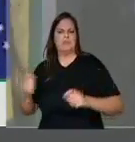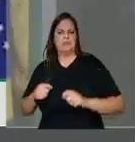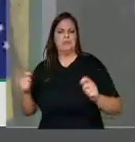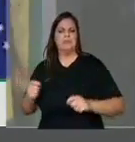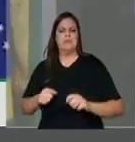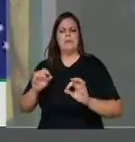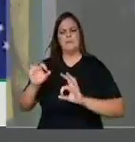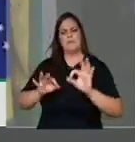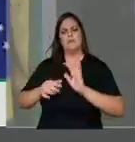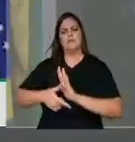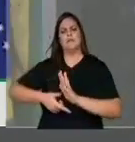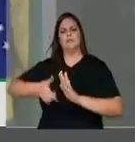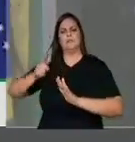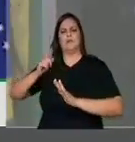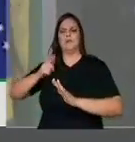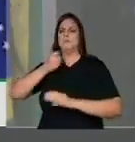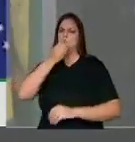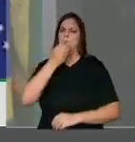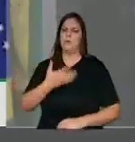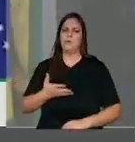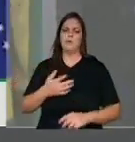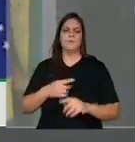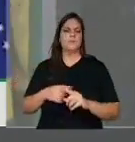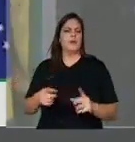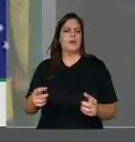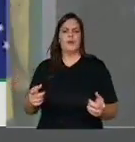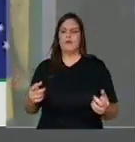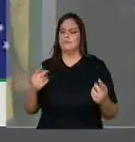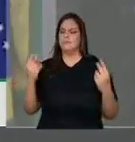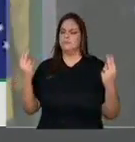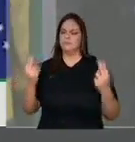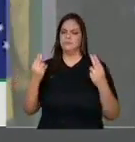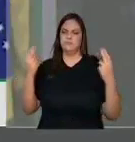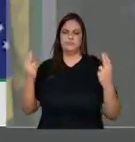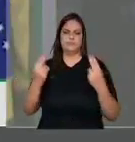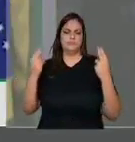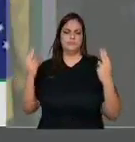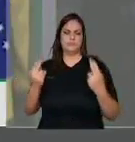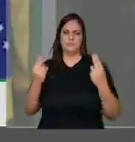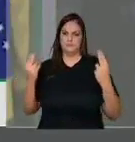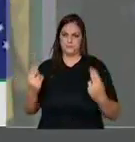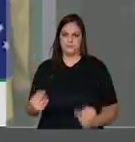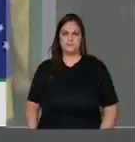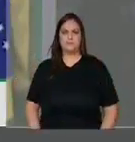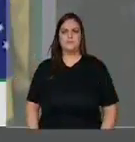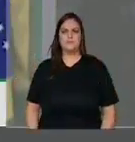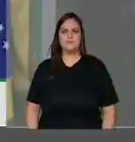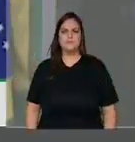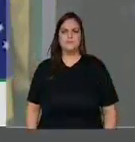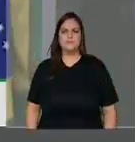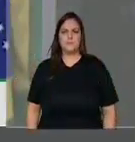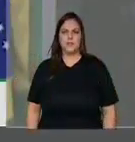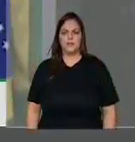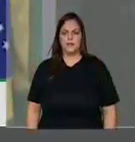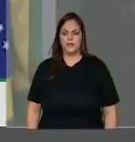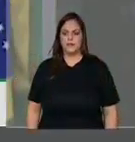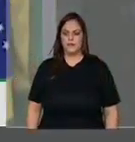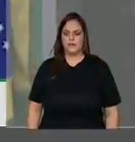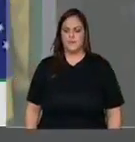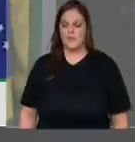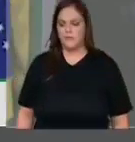forma planificada. Mas não há a menor possibilidade de que isso aconteça. Quando eu chego em Berlim,